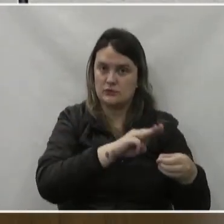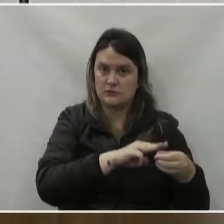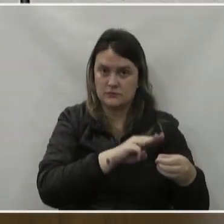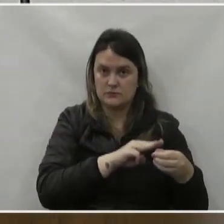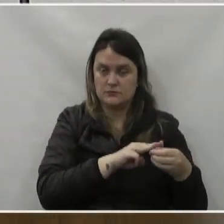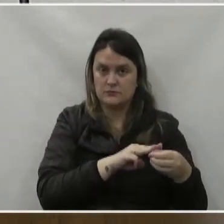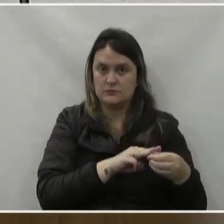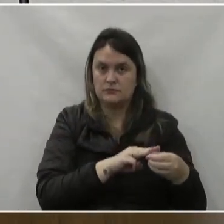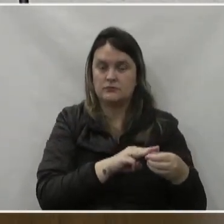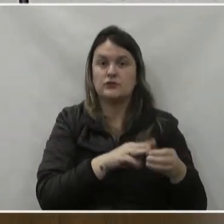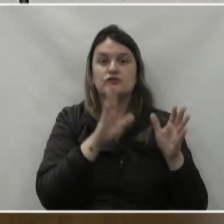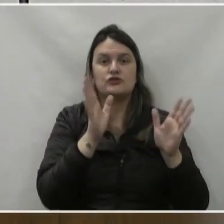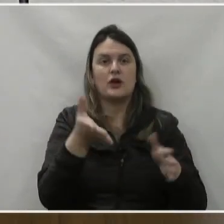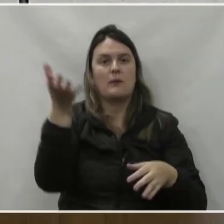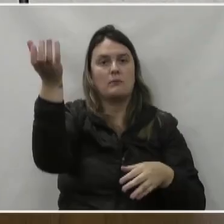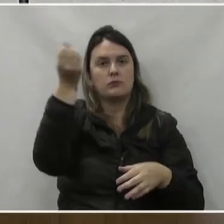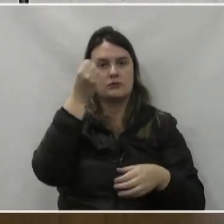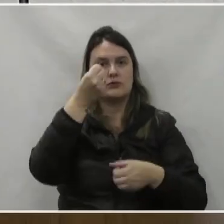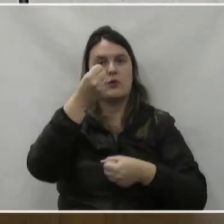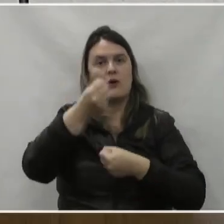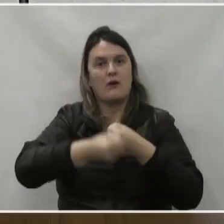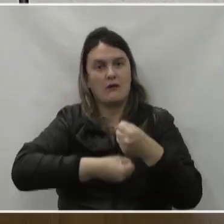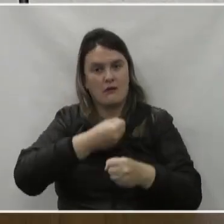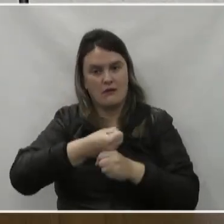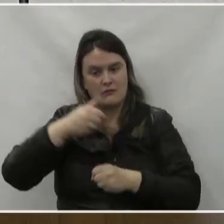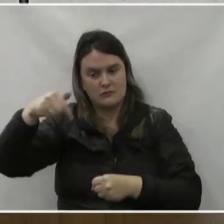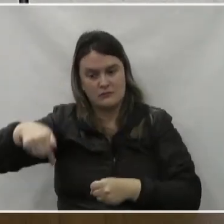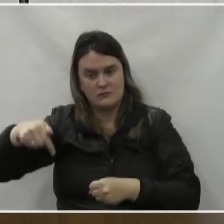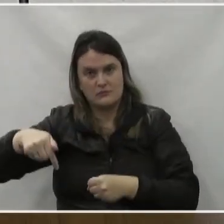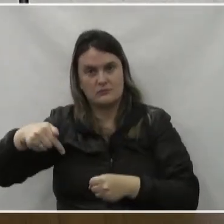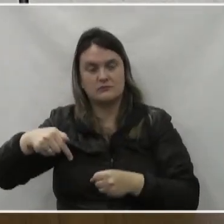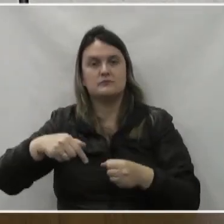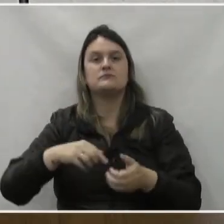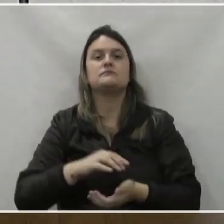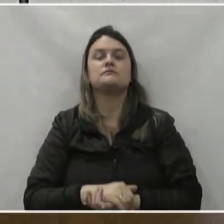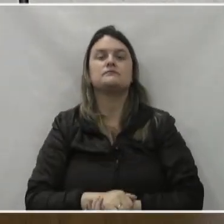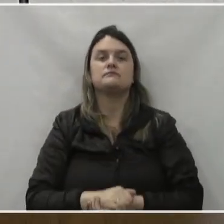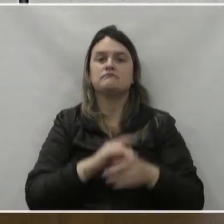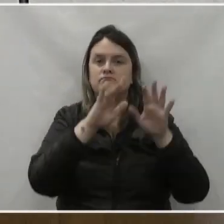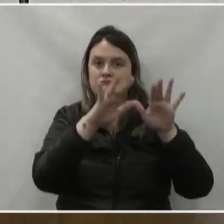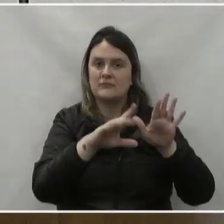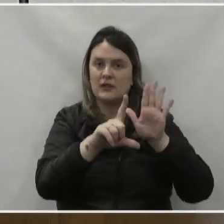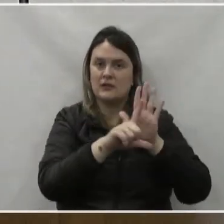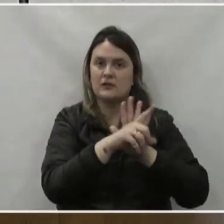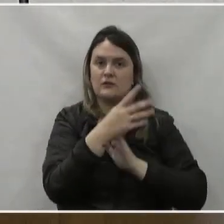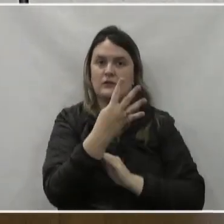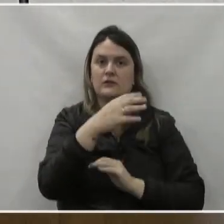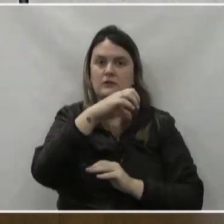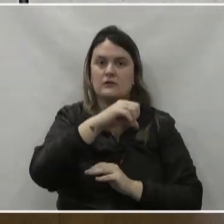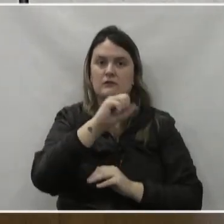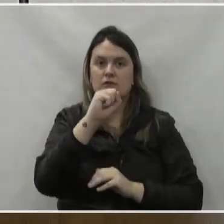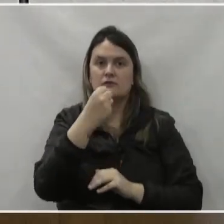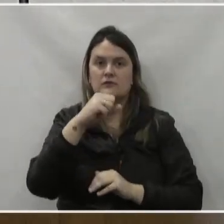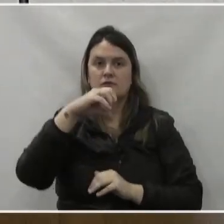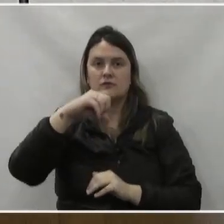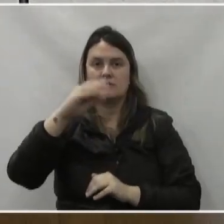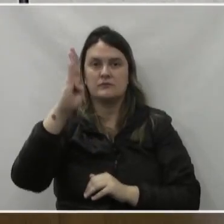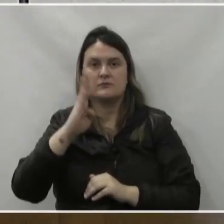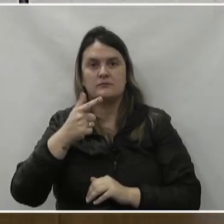município, aposentados no ano da homenagem. Redação dada pela Lei nº 4989